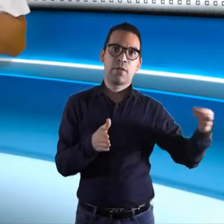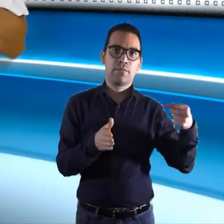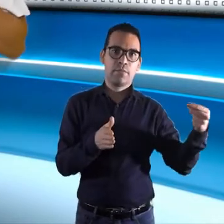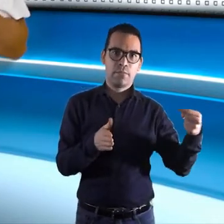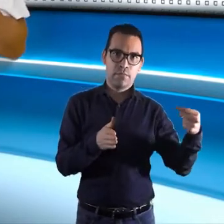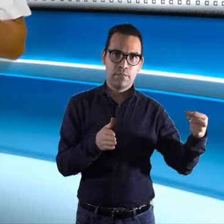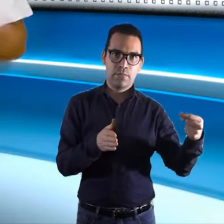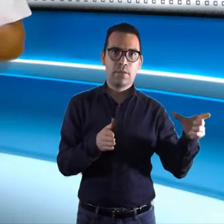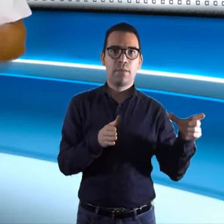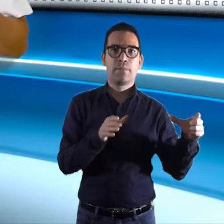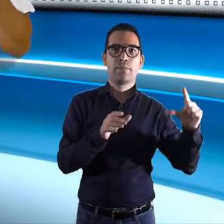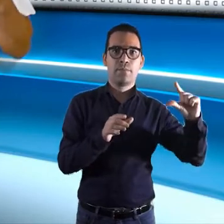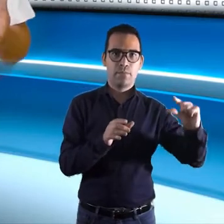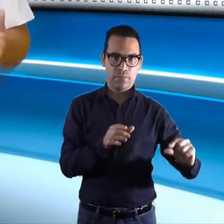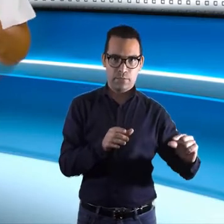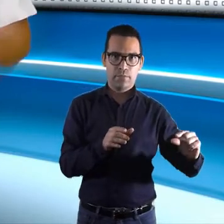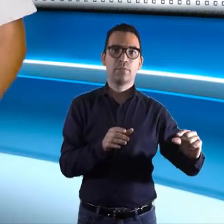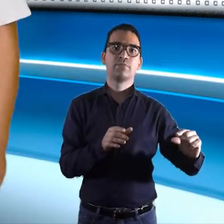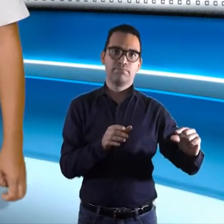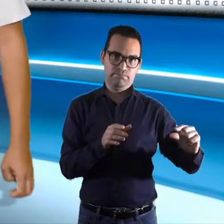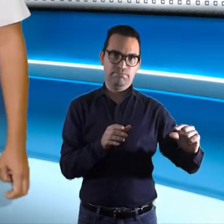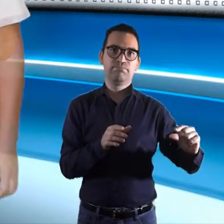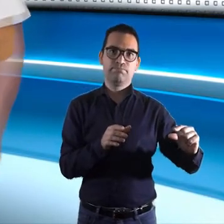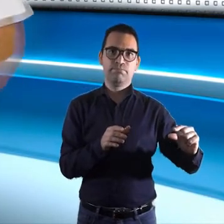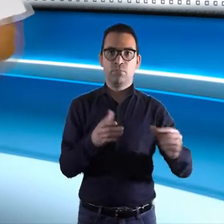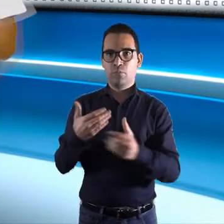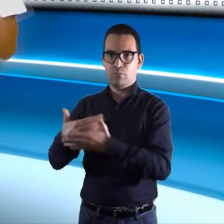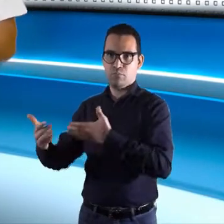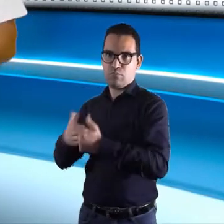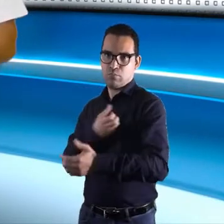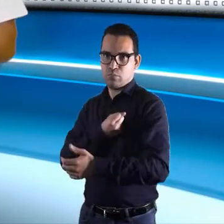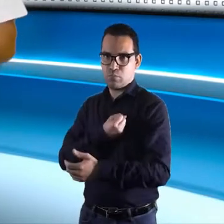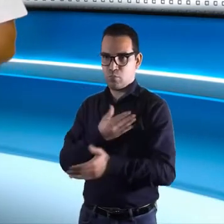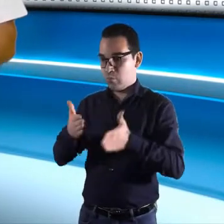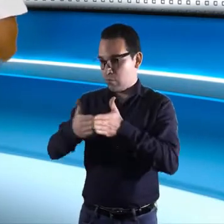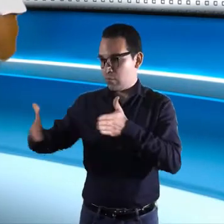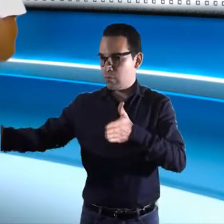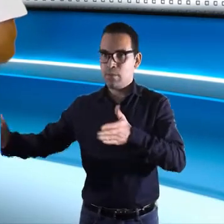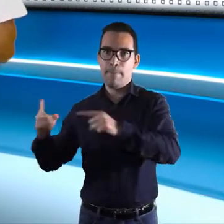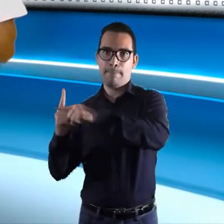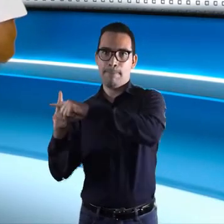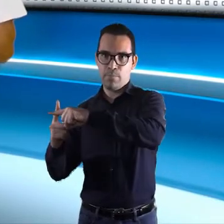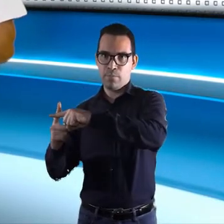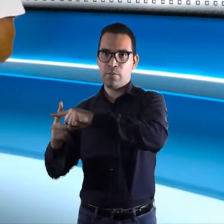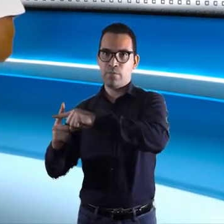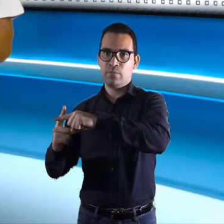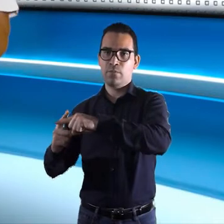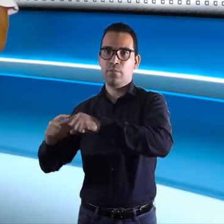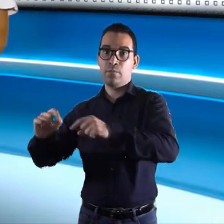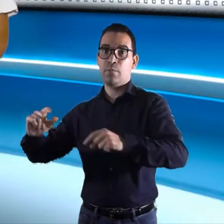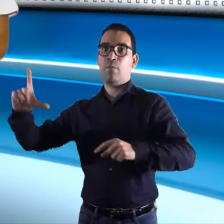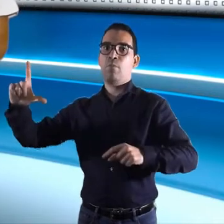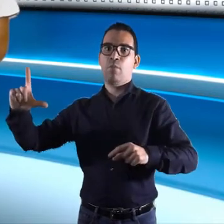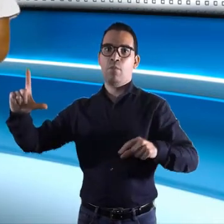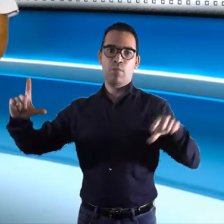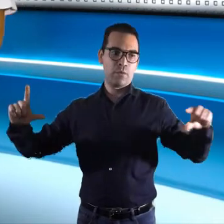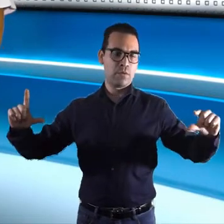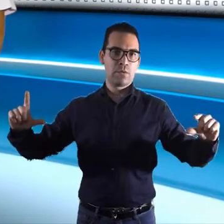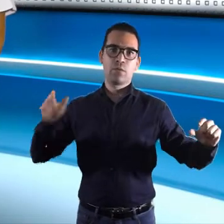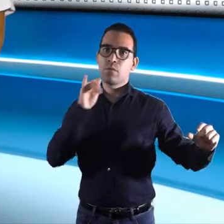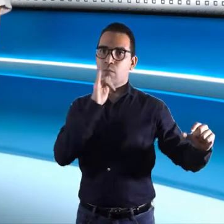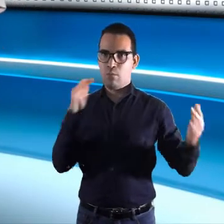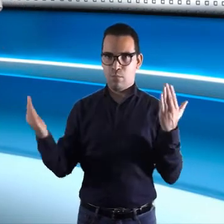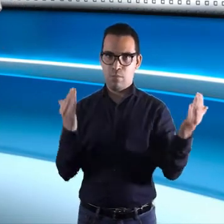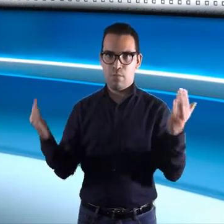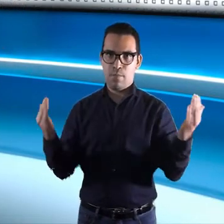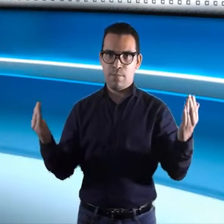do que qualquer número negativo. Olha outro exemplo. Então podemos dizer que o zero